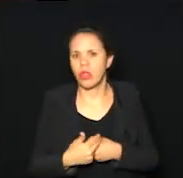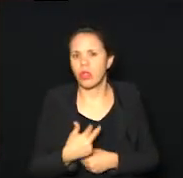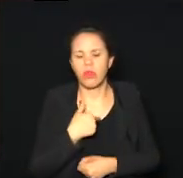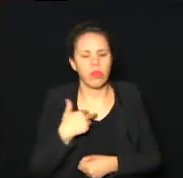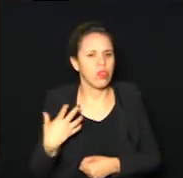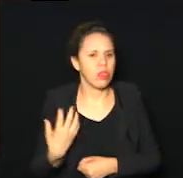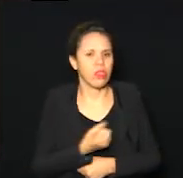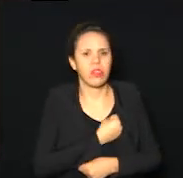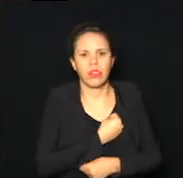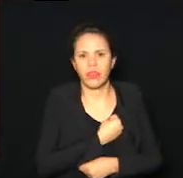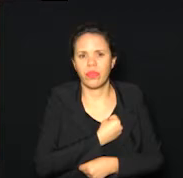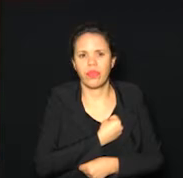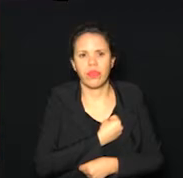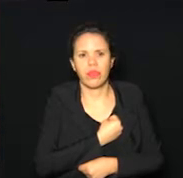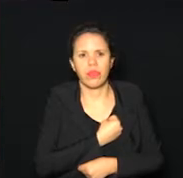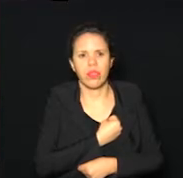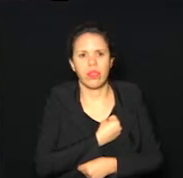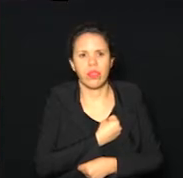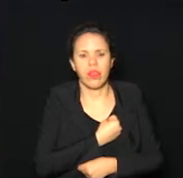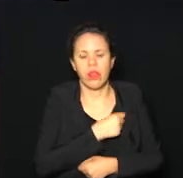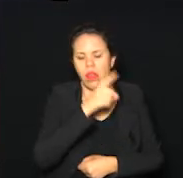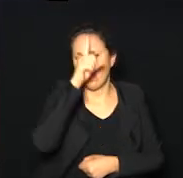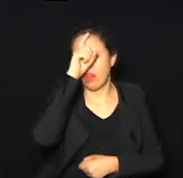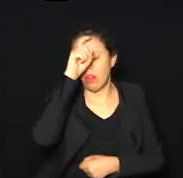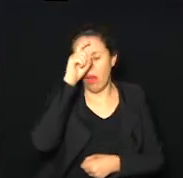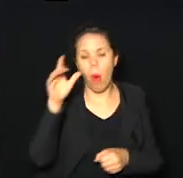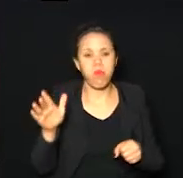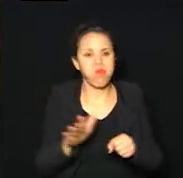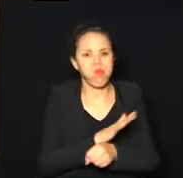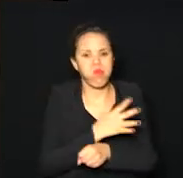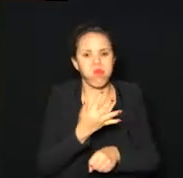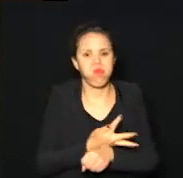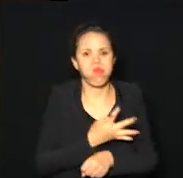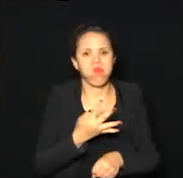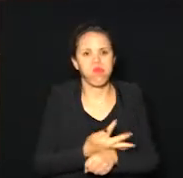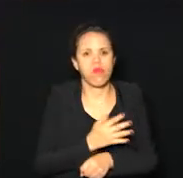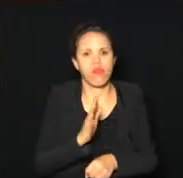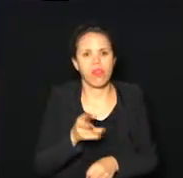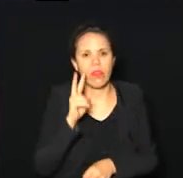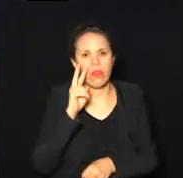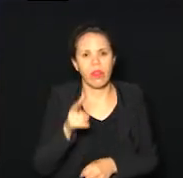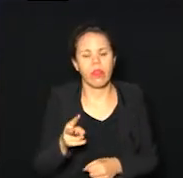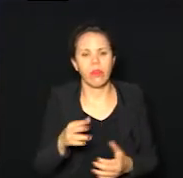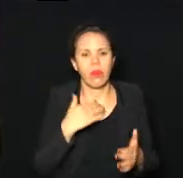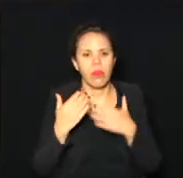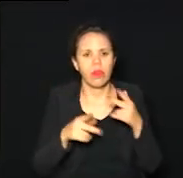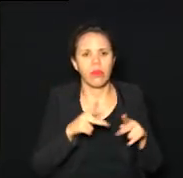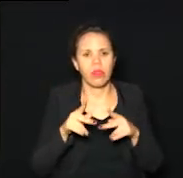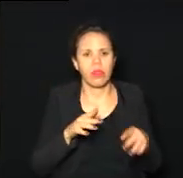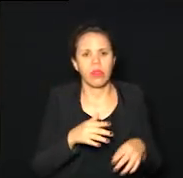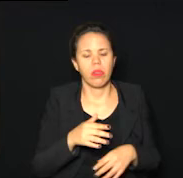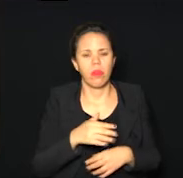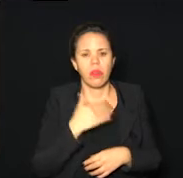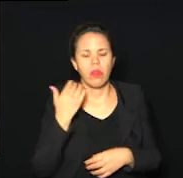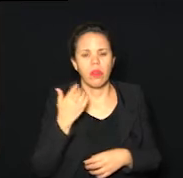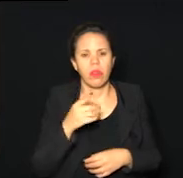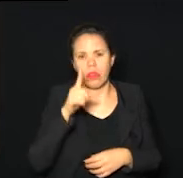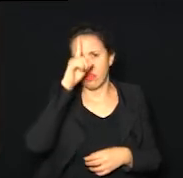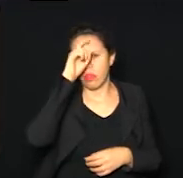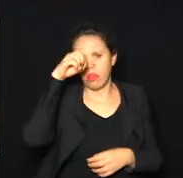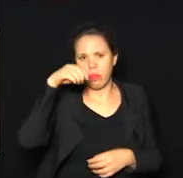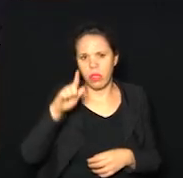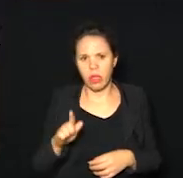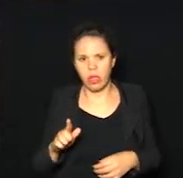pode, não tem mais condição. Os hospitais saturados. Eu já morri as pessoas que eu mais amava na minha vida. Morre no Dr. Mário Gato, que